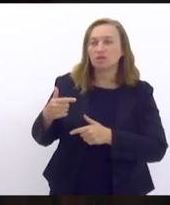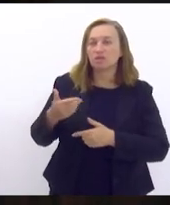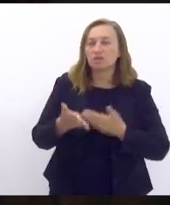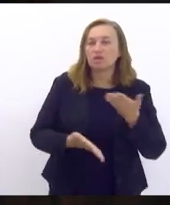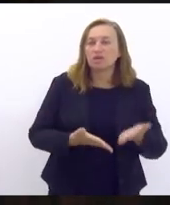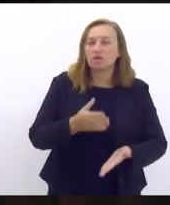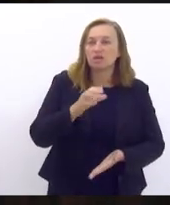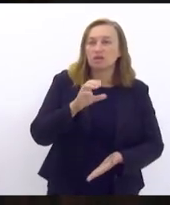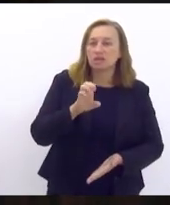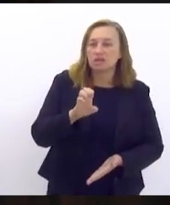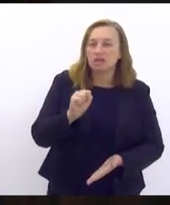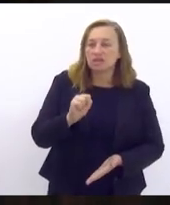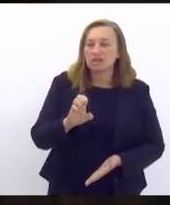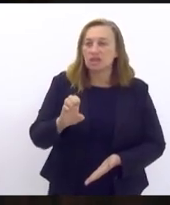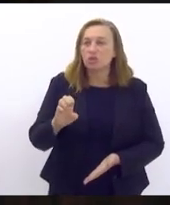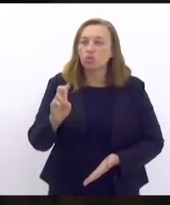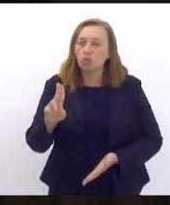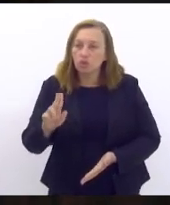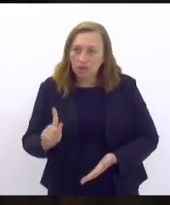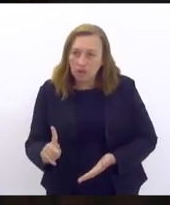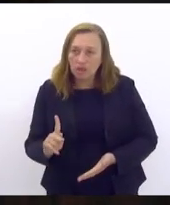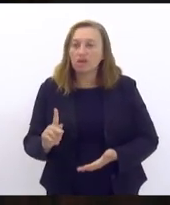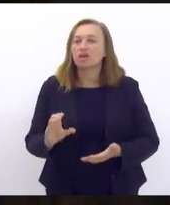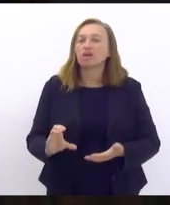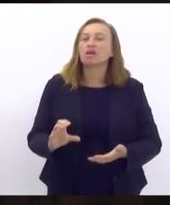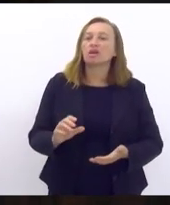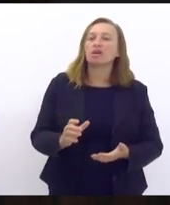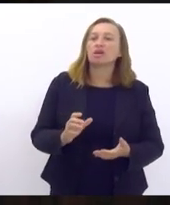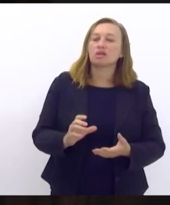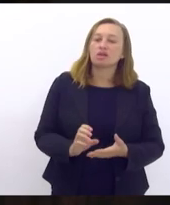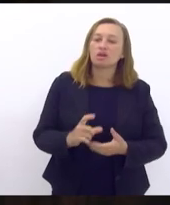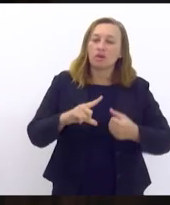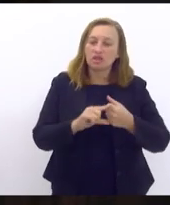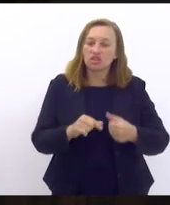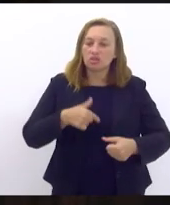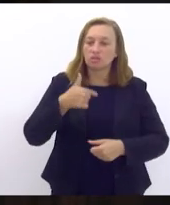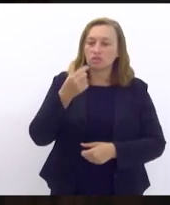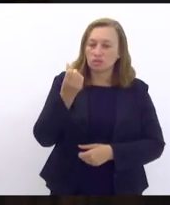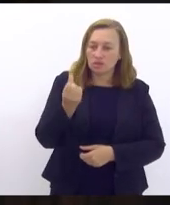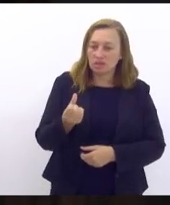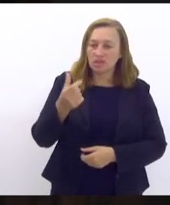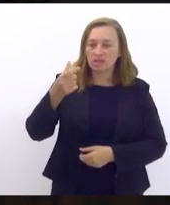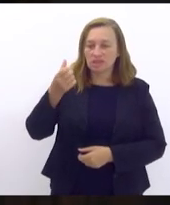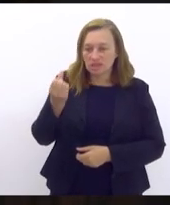SEUC, regulamentando o inciso 3º do artigo 261 da Constituição do Estado, que